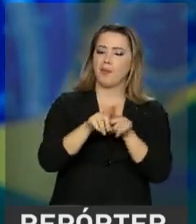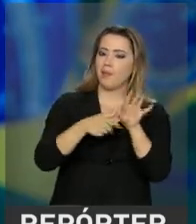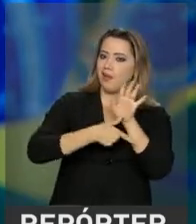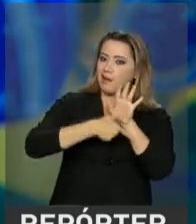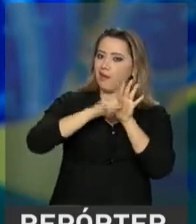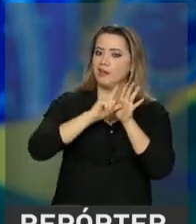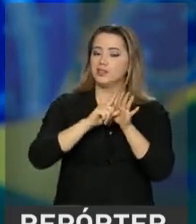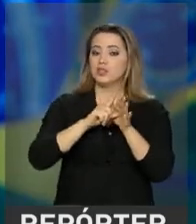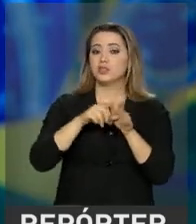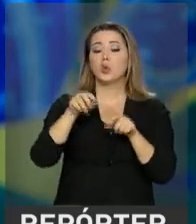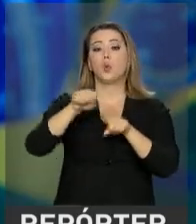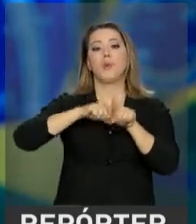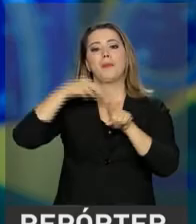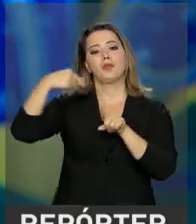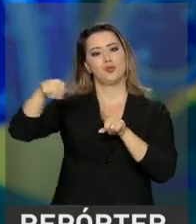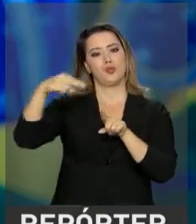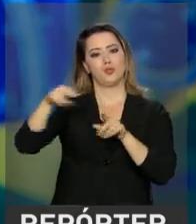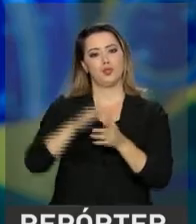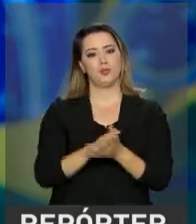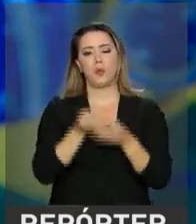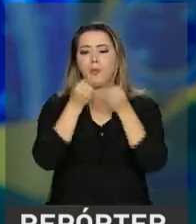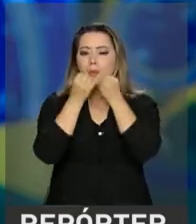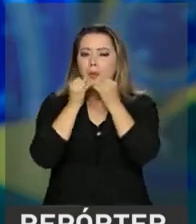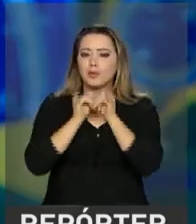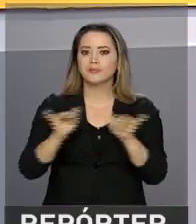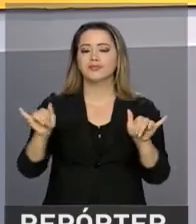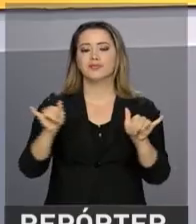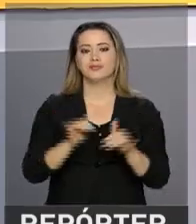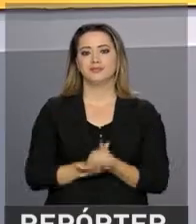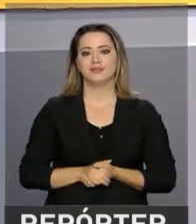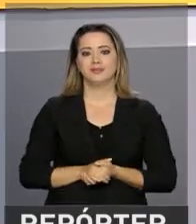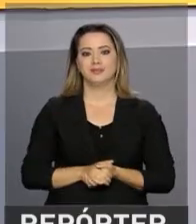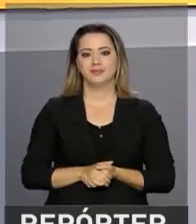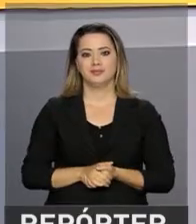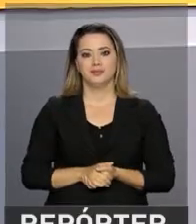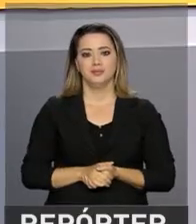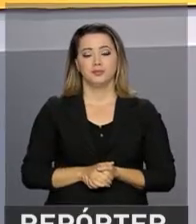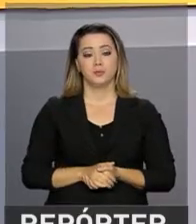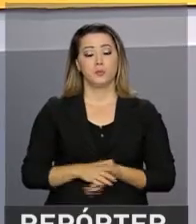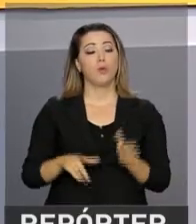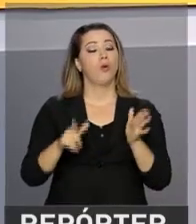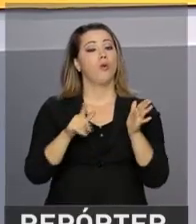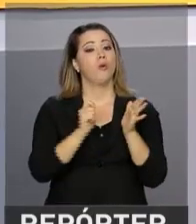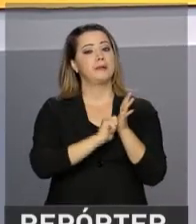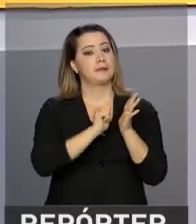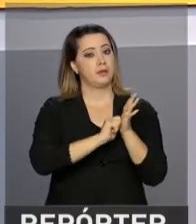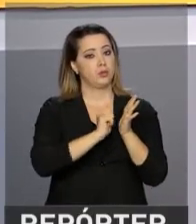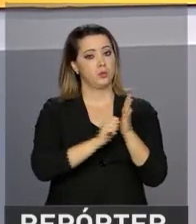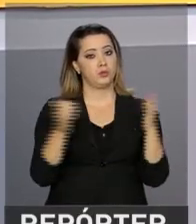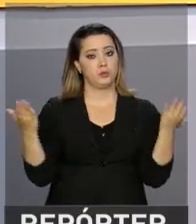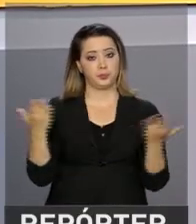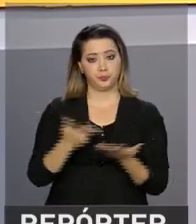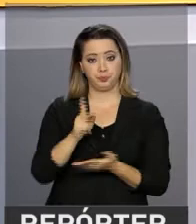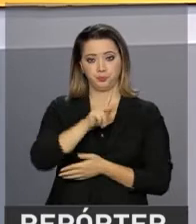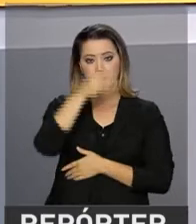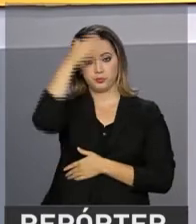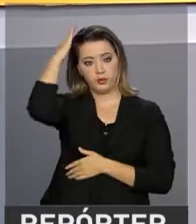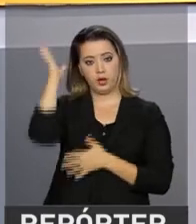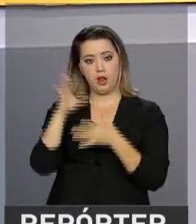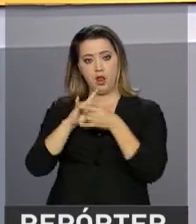antecipação em novembro boas notícias portanto e um decreto assinado pelo presidente michel temer